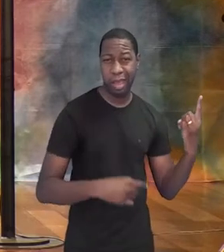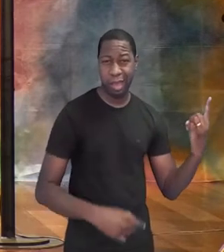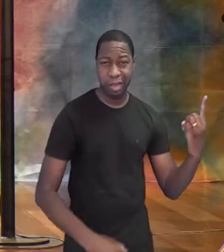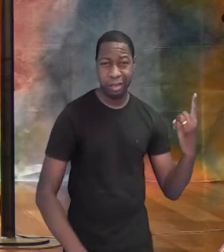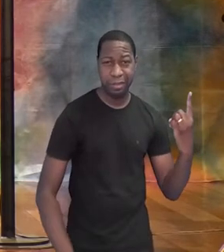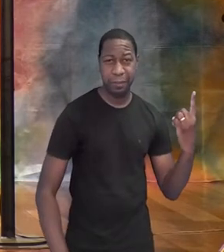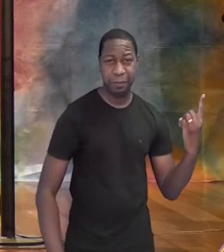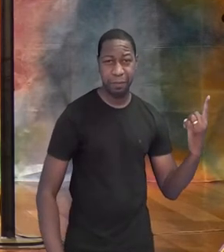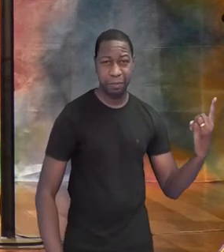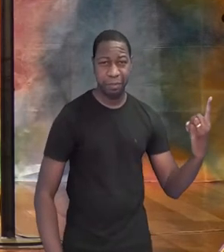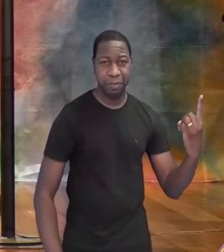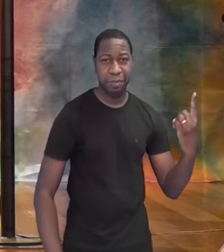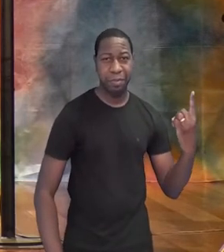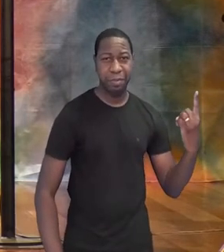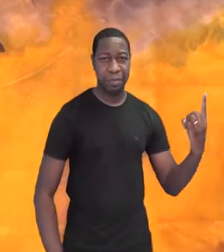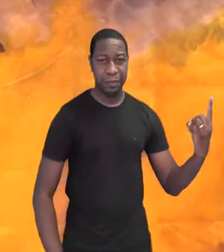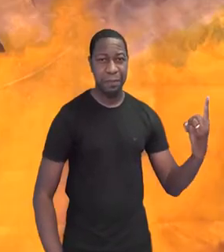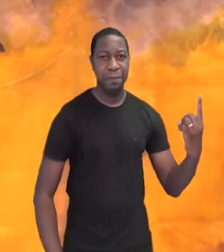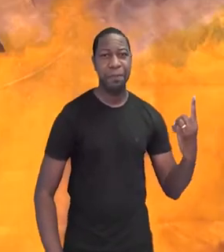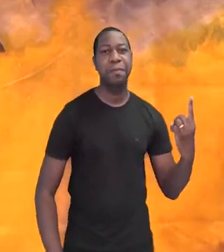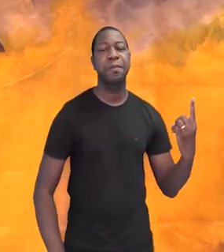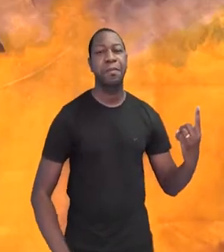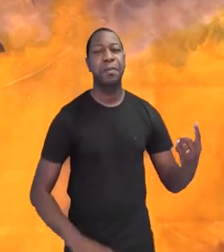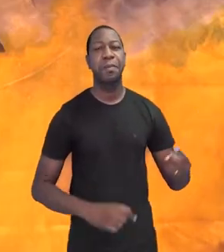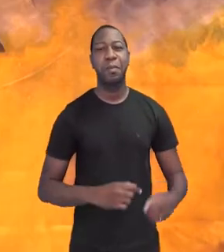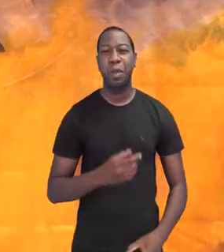Na esquina,